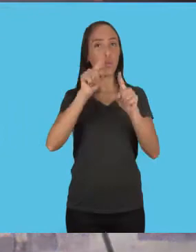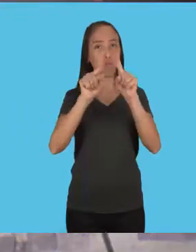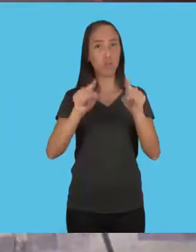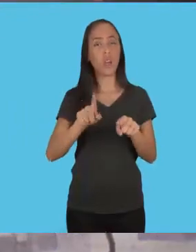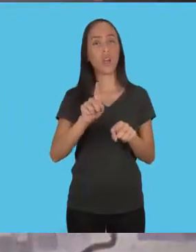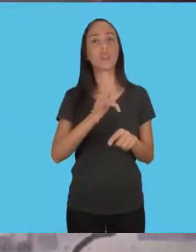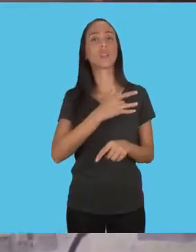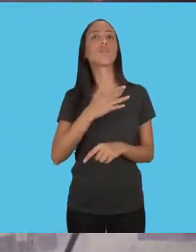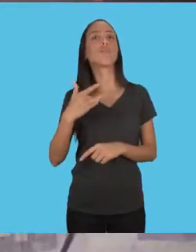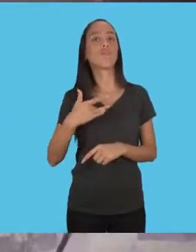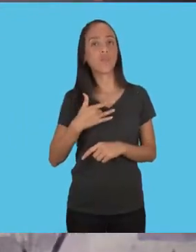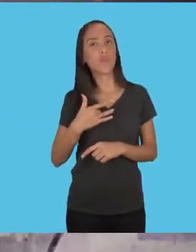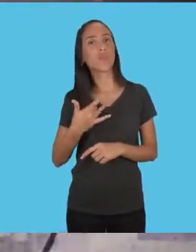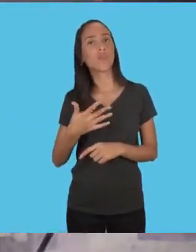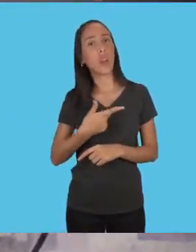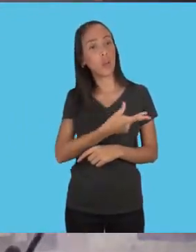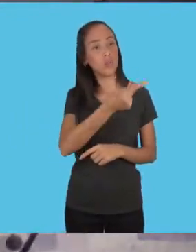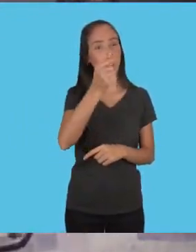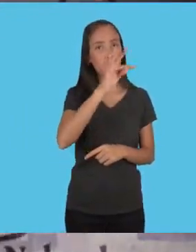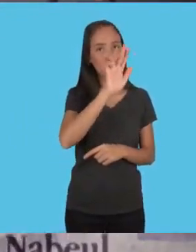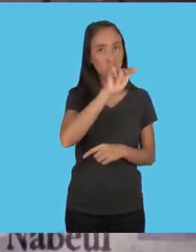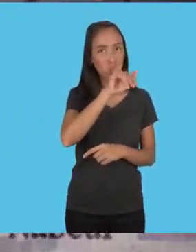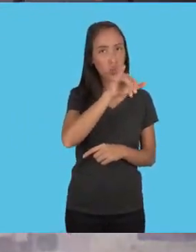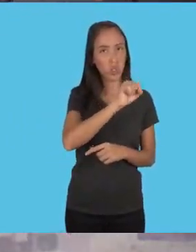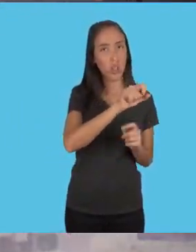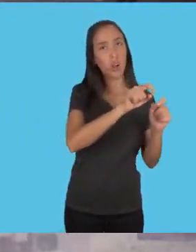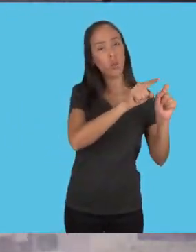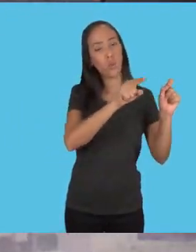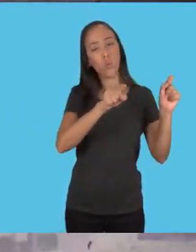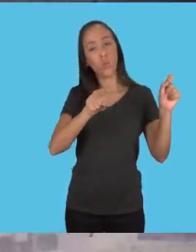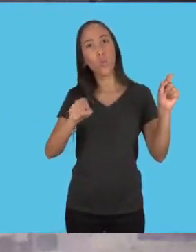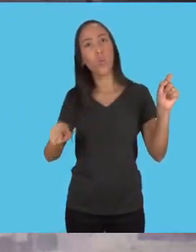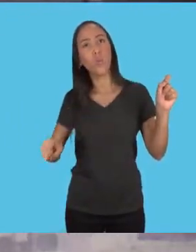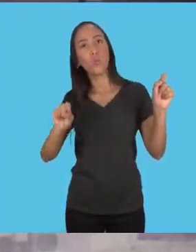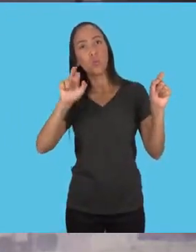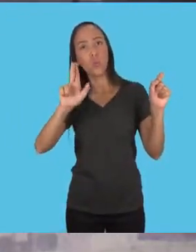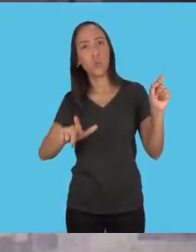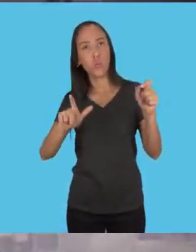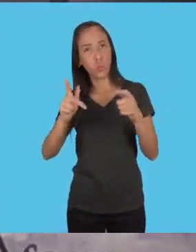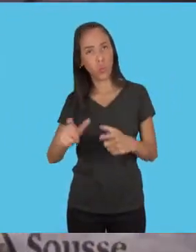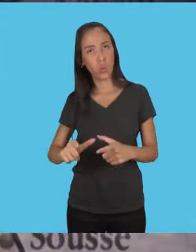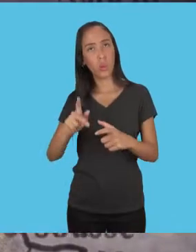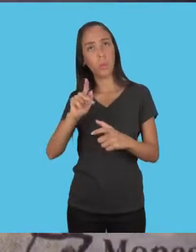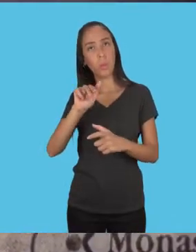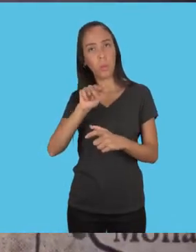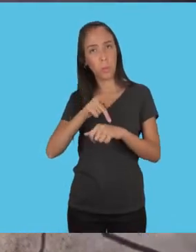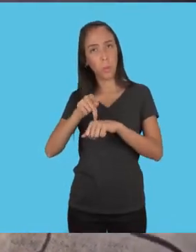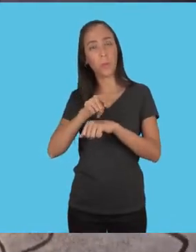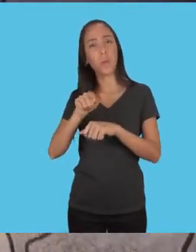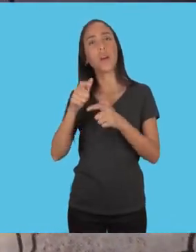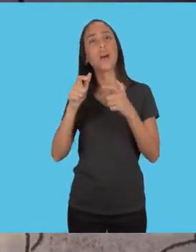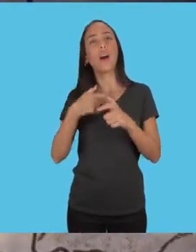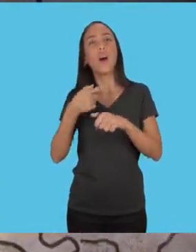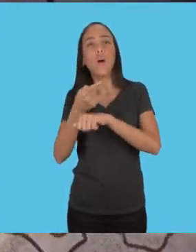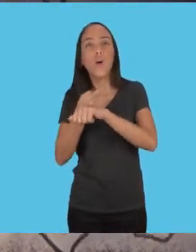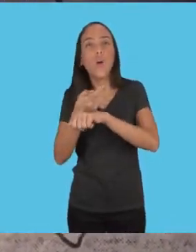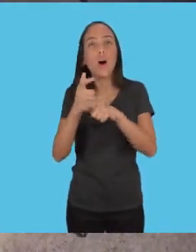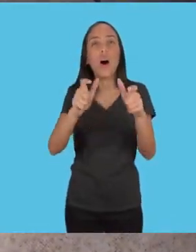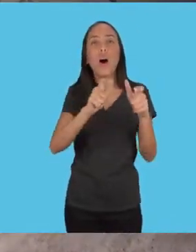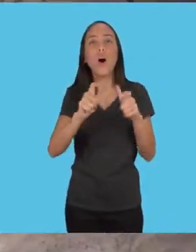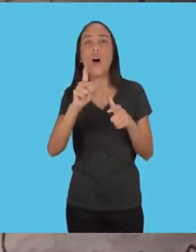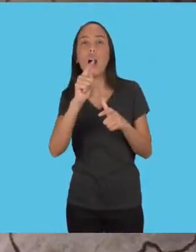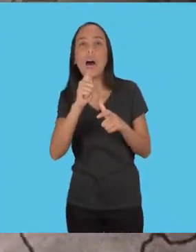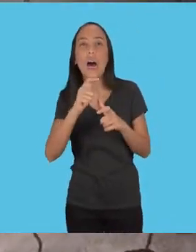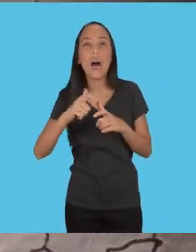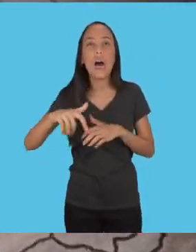eu saí de Tunis e fui até o sul da Tunísia e percorri alguns oásis onde os focos da